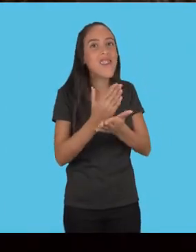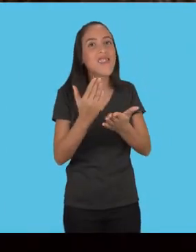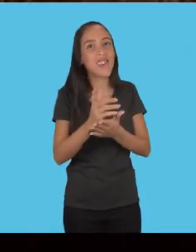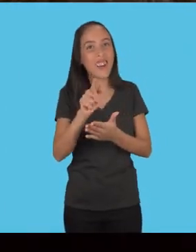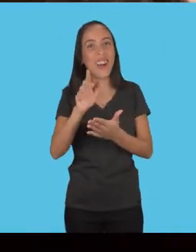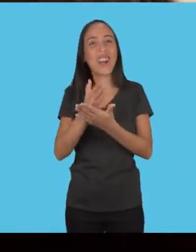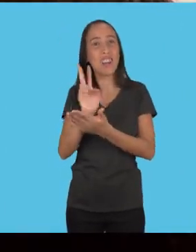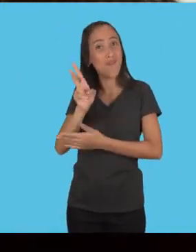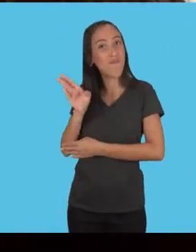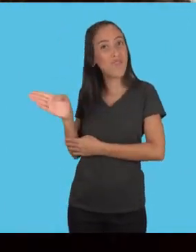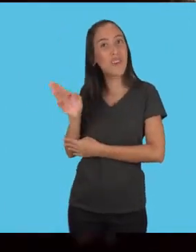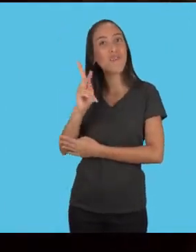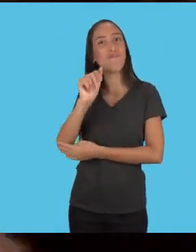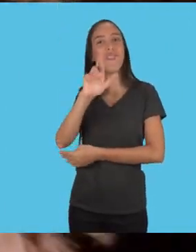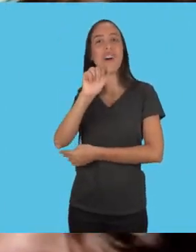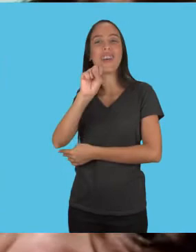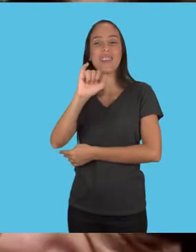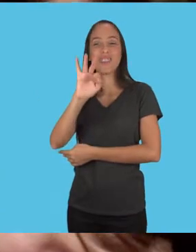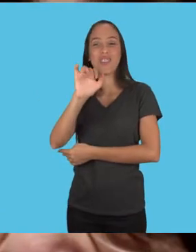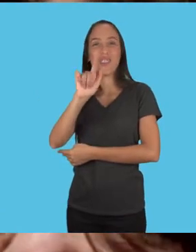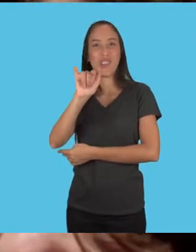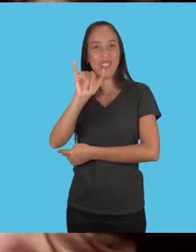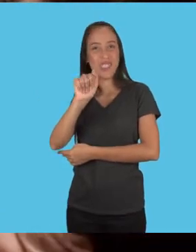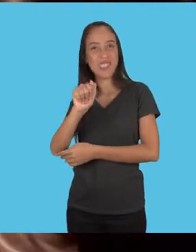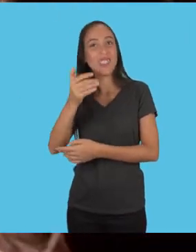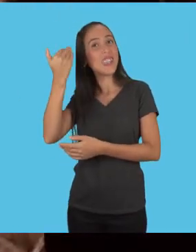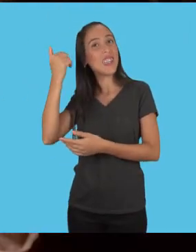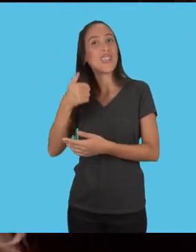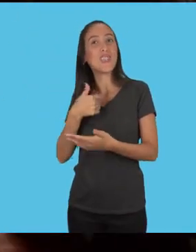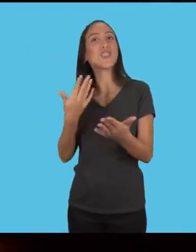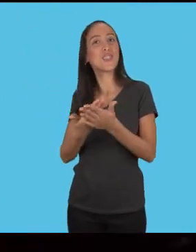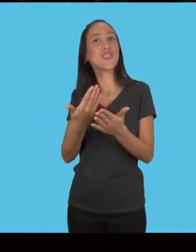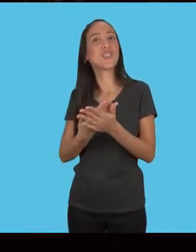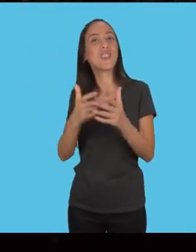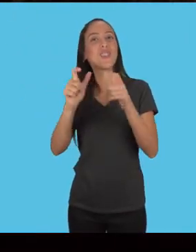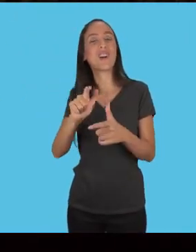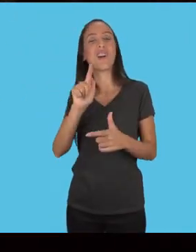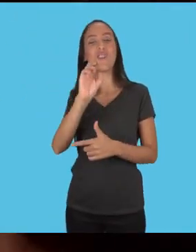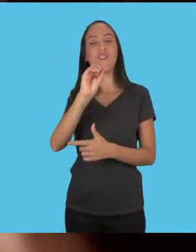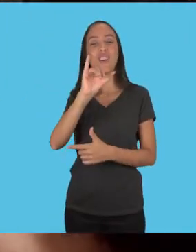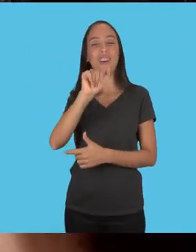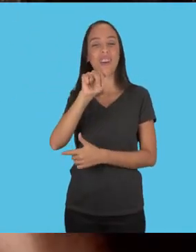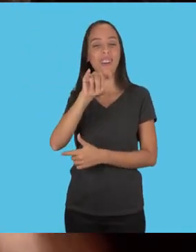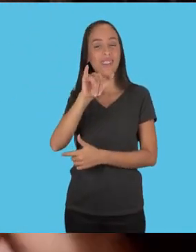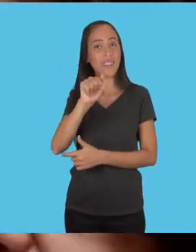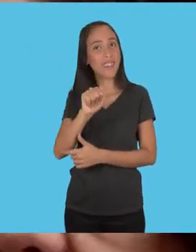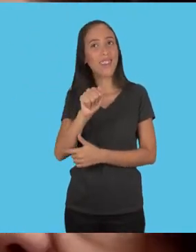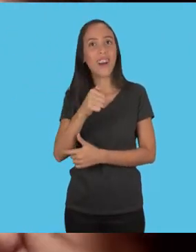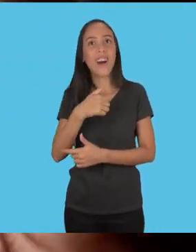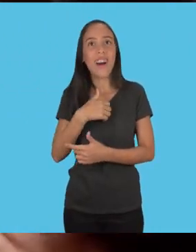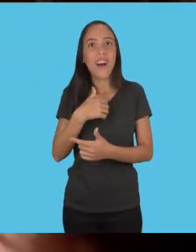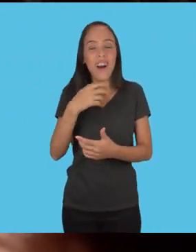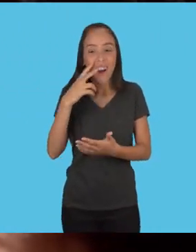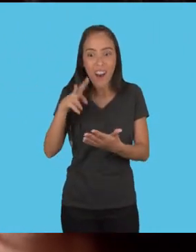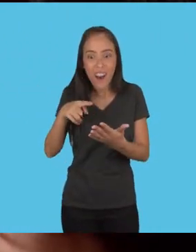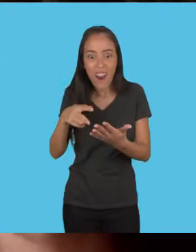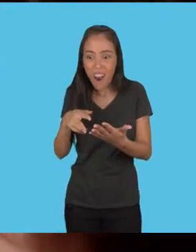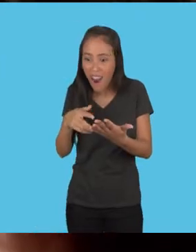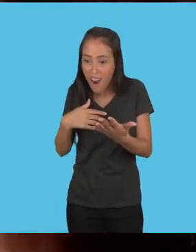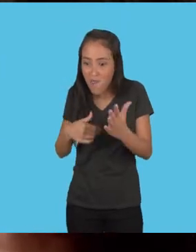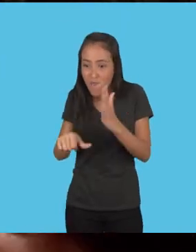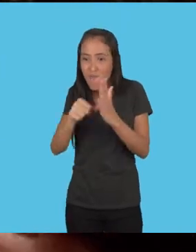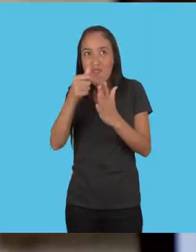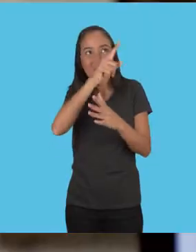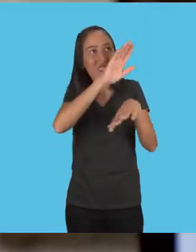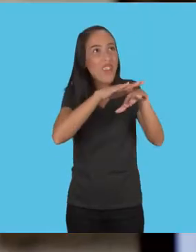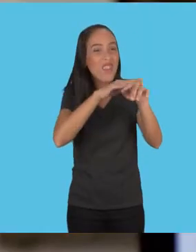parasitologia aqui, ó, desse vermelho, nas primeiras edições que a gente tinha estudado lá em Goiânia. Eu fiquei assim fascinada, eu falei, nossa, eu preciso conhecer, eu nunca vi o